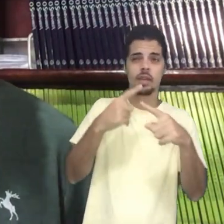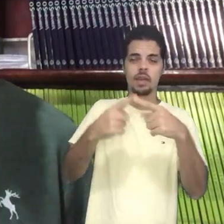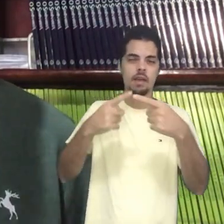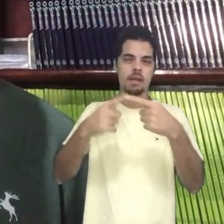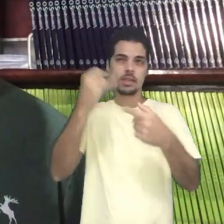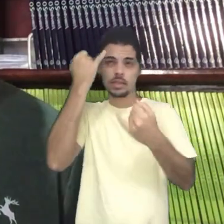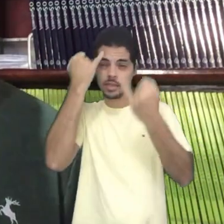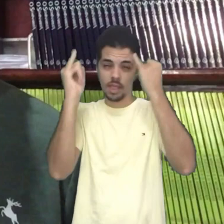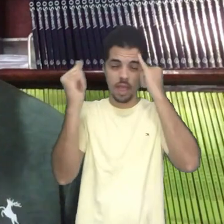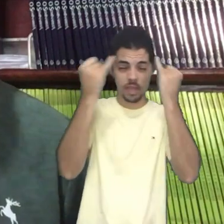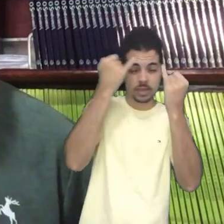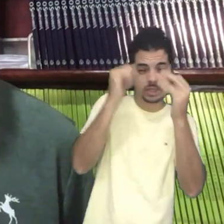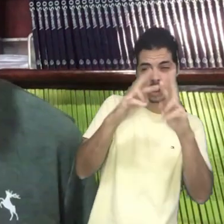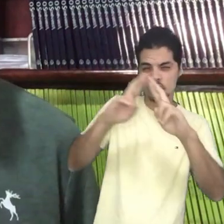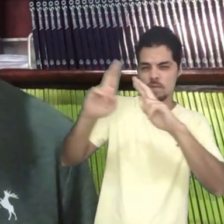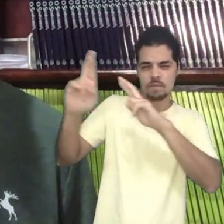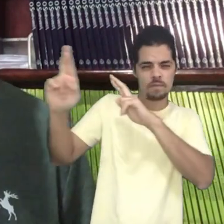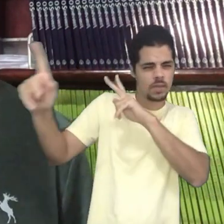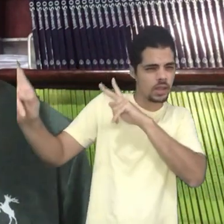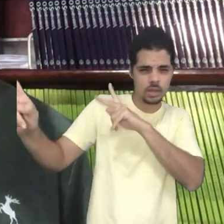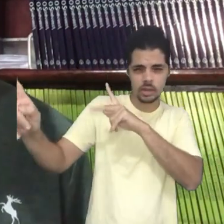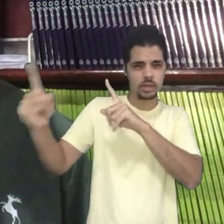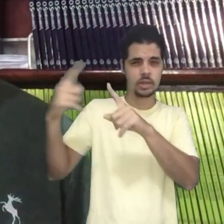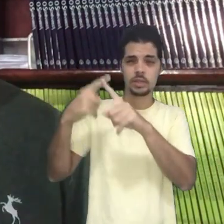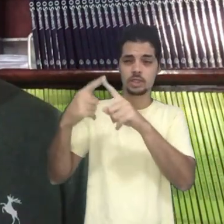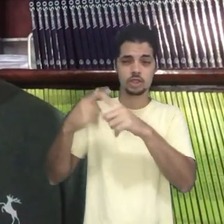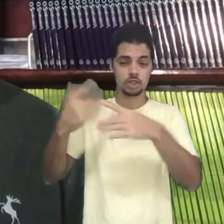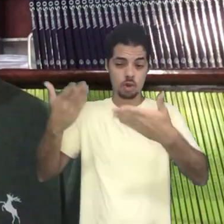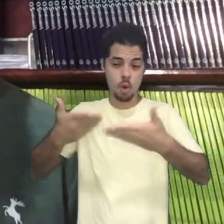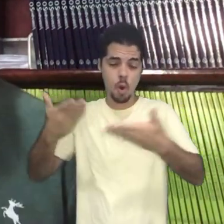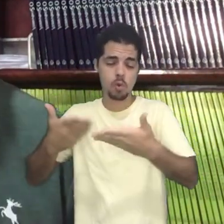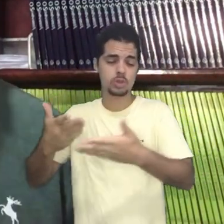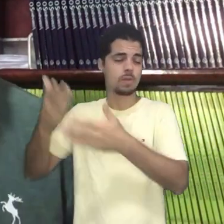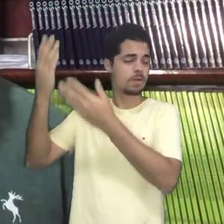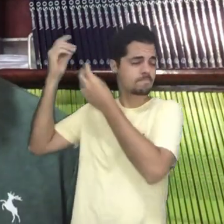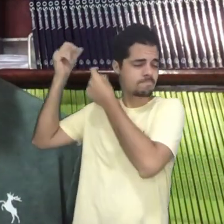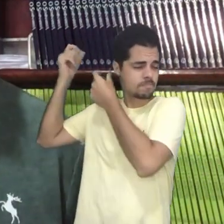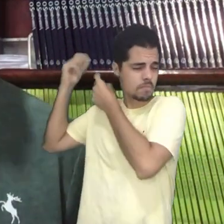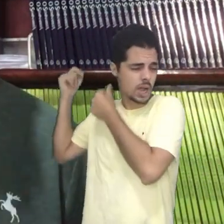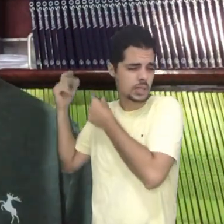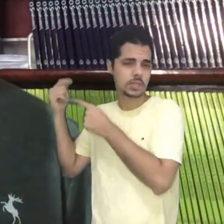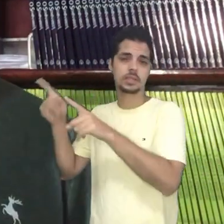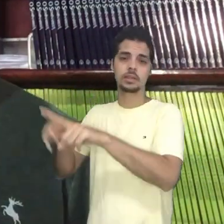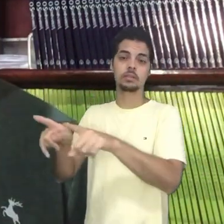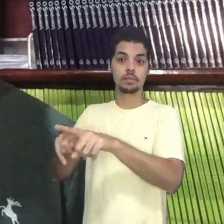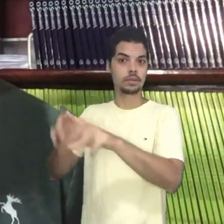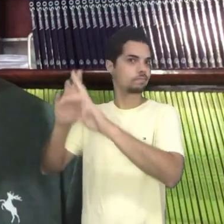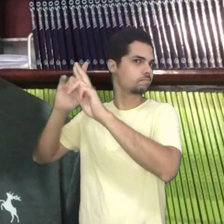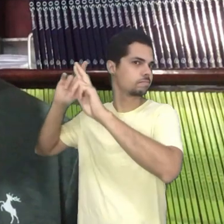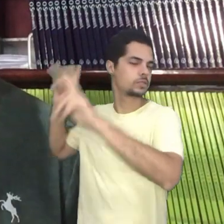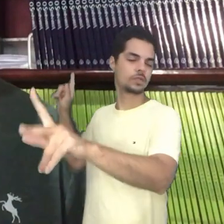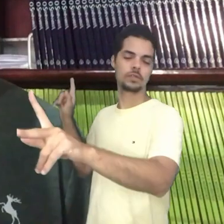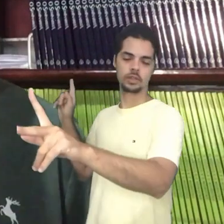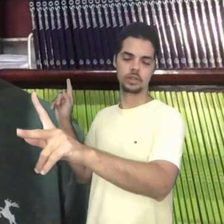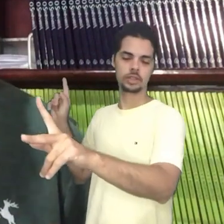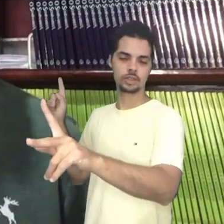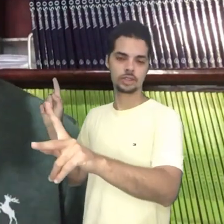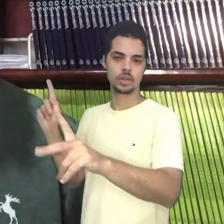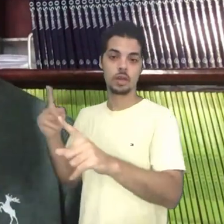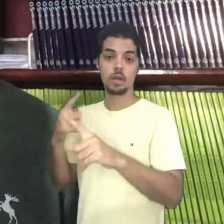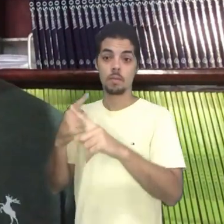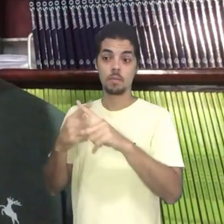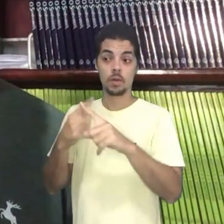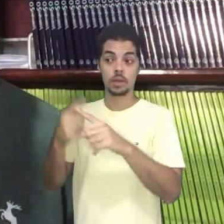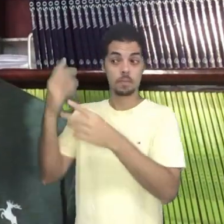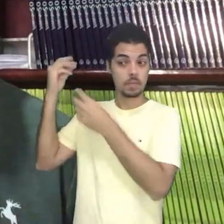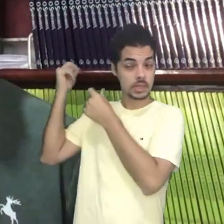Essas divergentes ideias foram colocadas em disputas no discurso, em jornais,